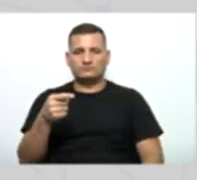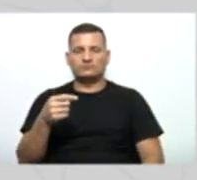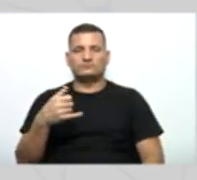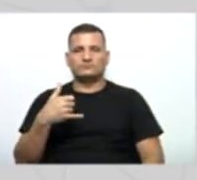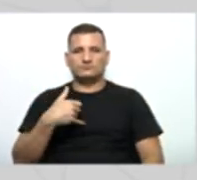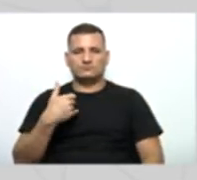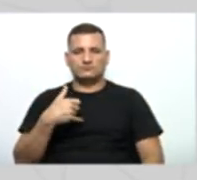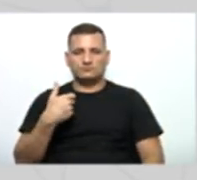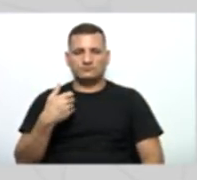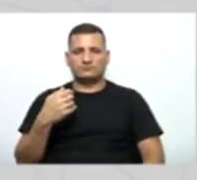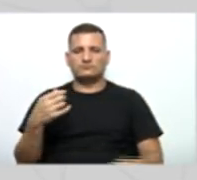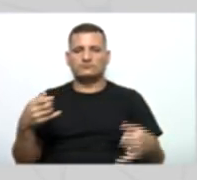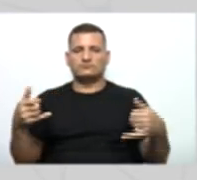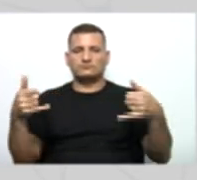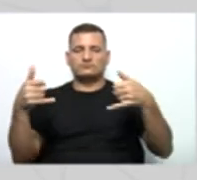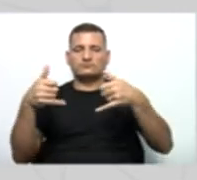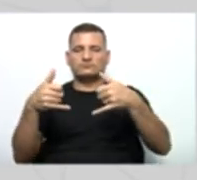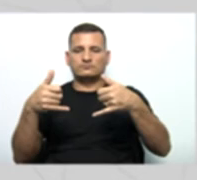idade